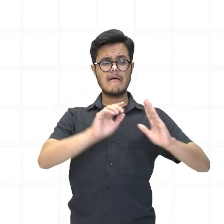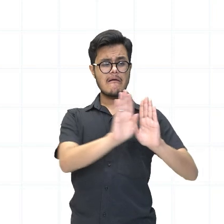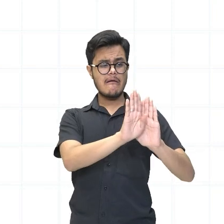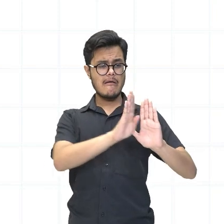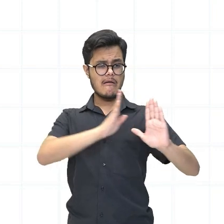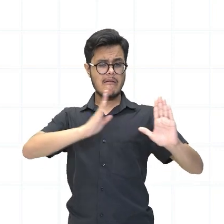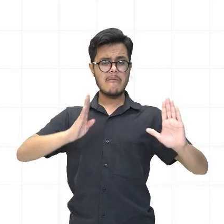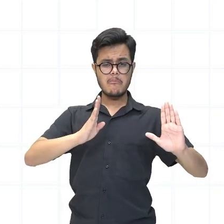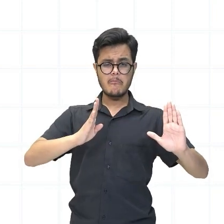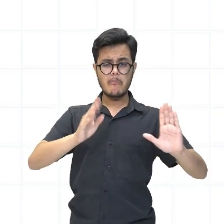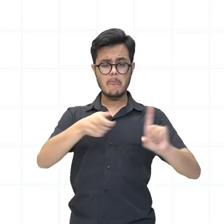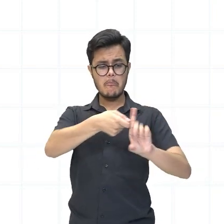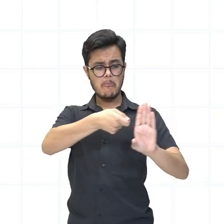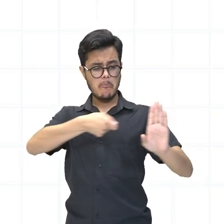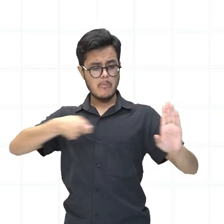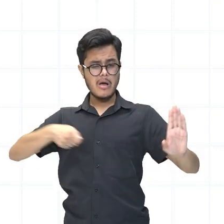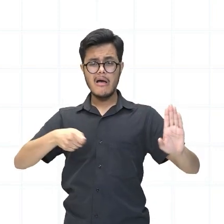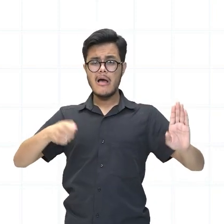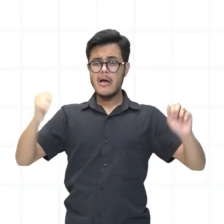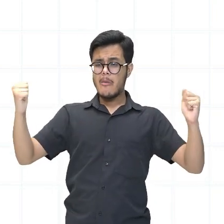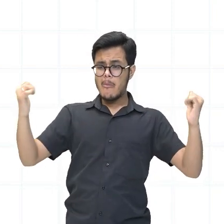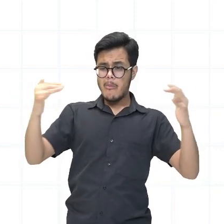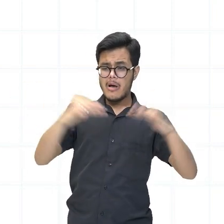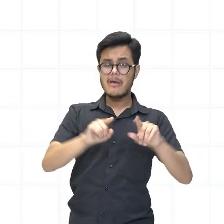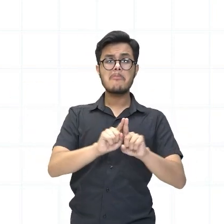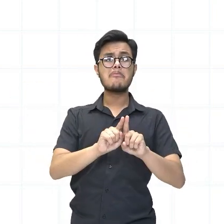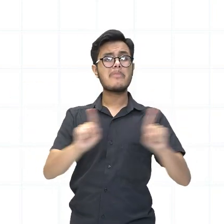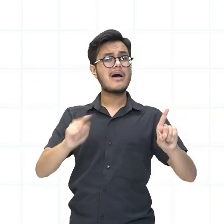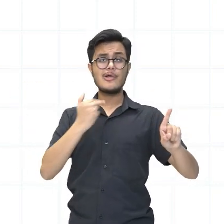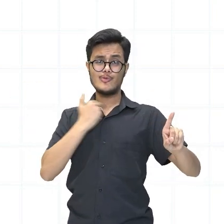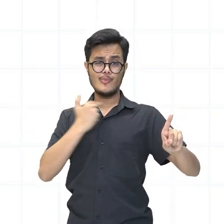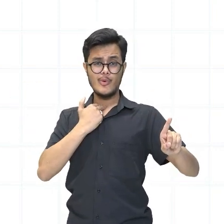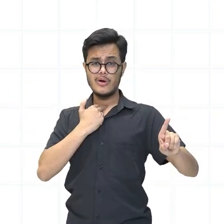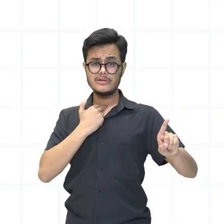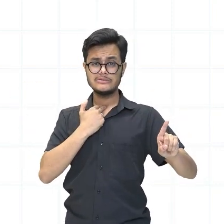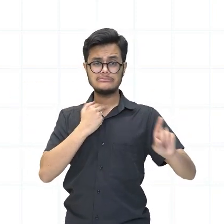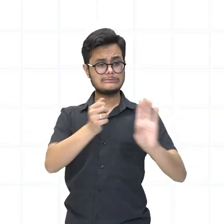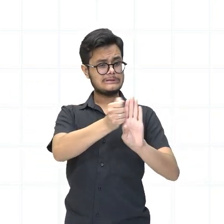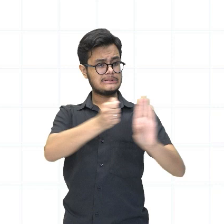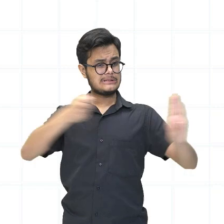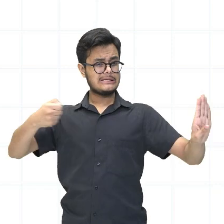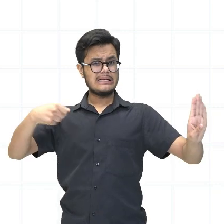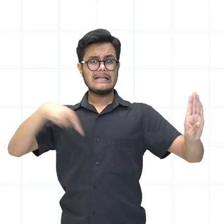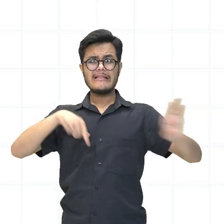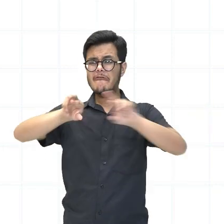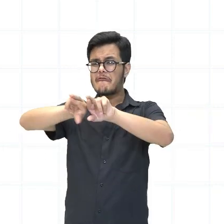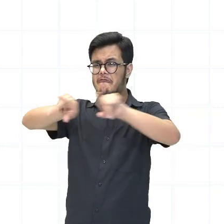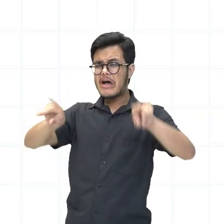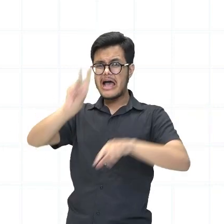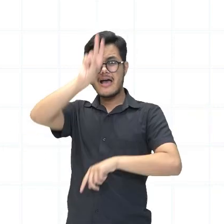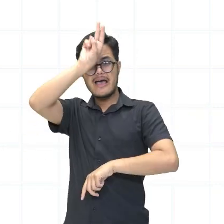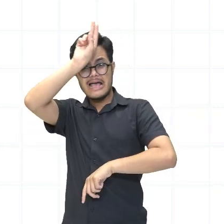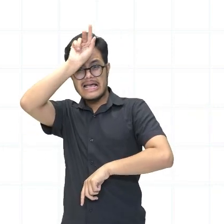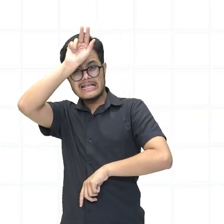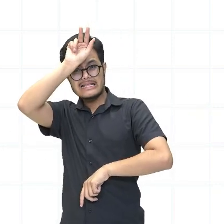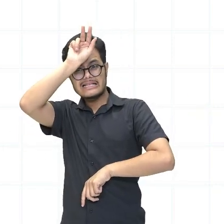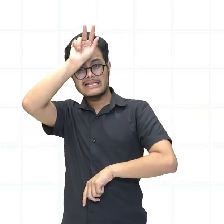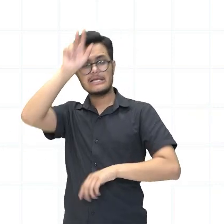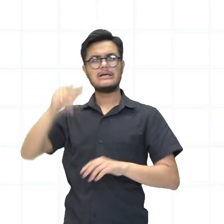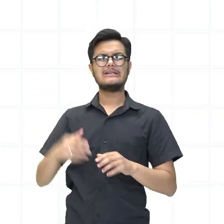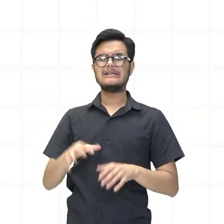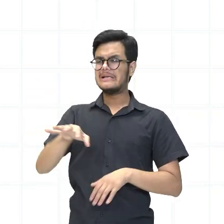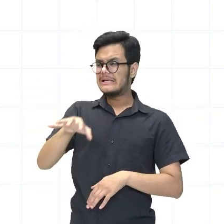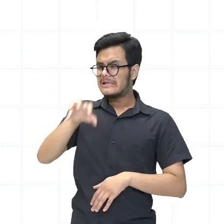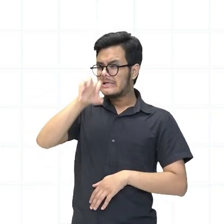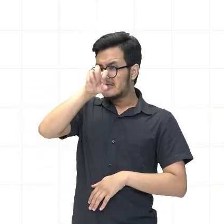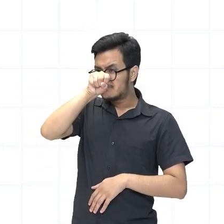para a entrada de ar, mas não posso deixar aberta, porque tem barata e rato. O cheiro